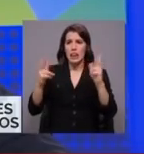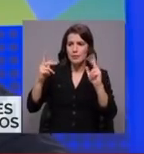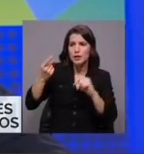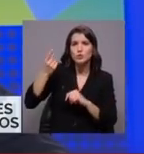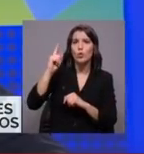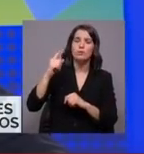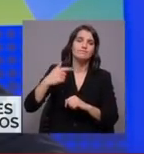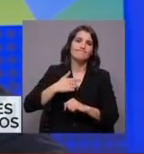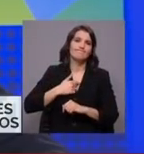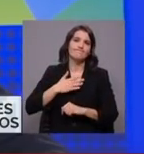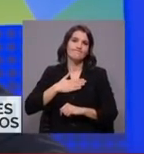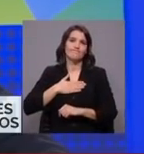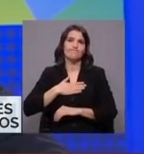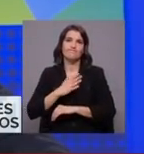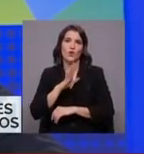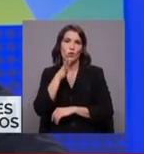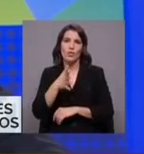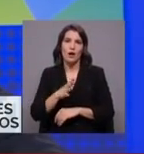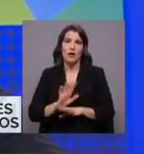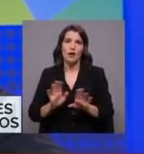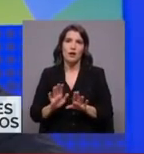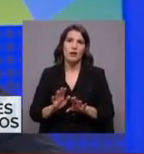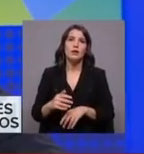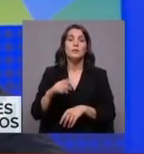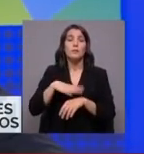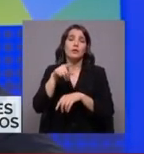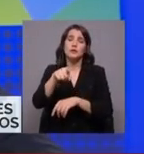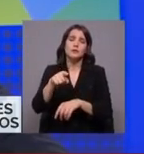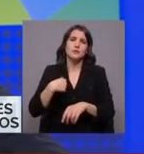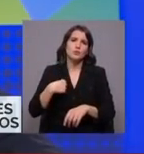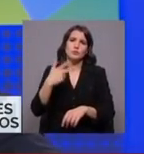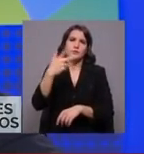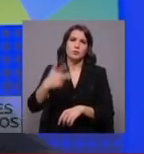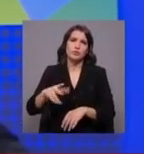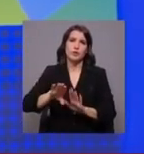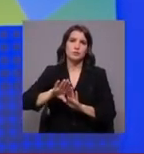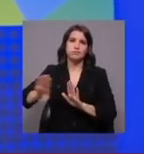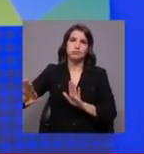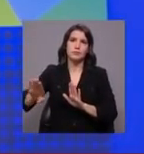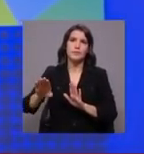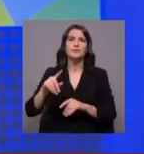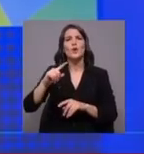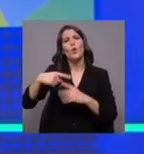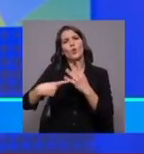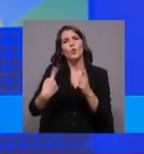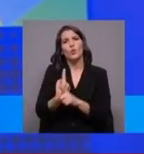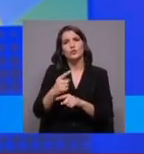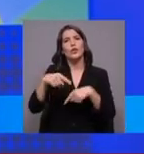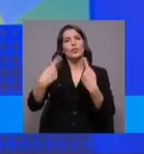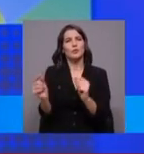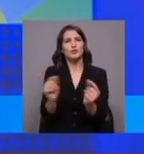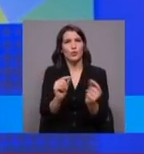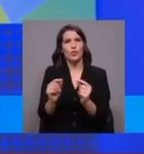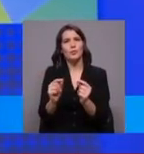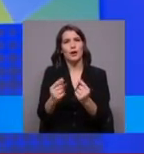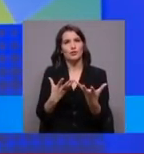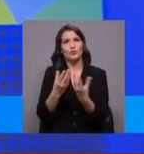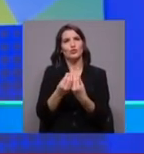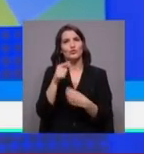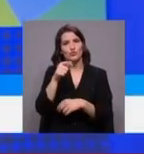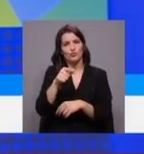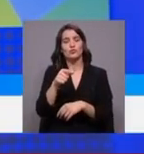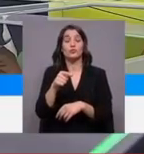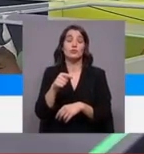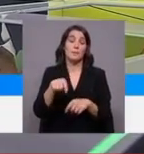consulta Será que tá tu é é por isso que está completamente correntes e mais altas perto mais por um transfer altura que levar uma agora negócio